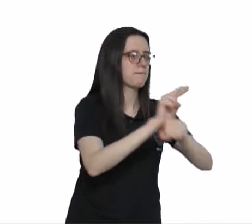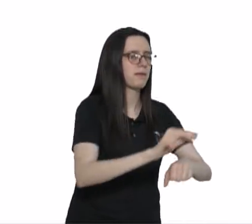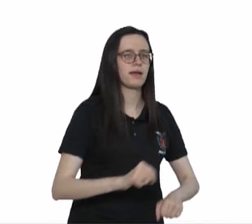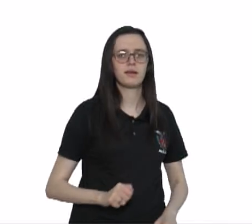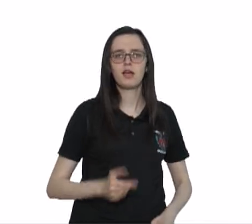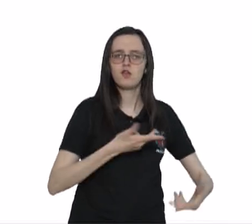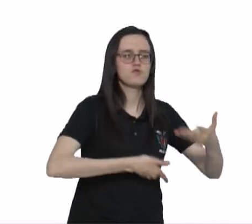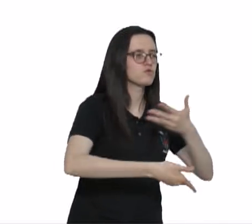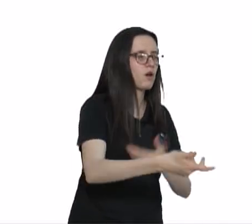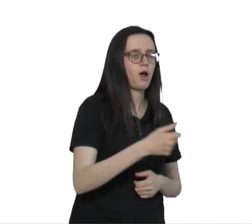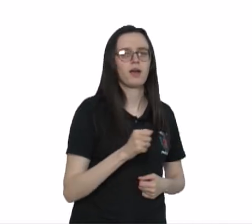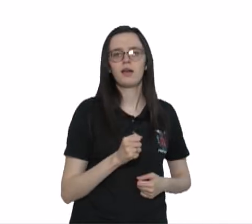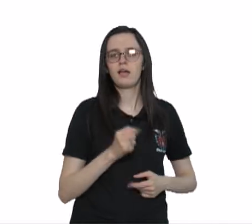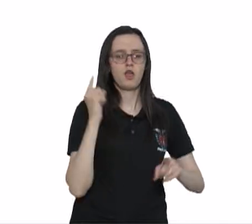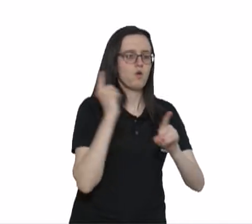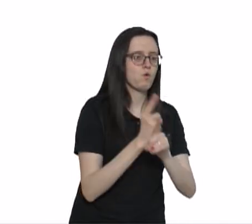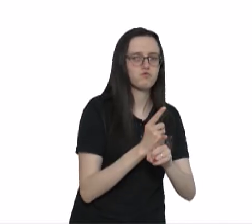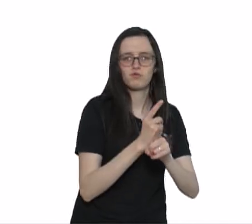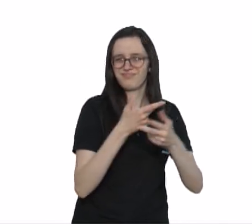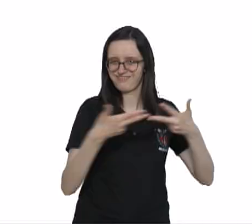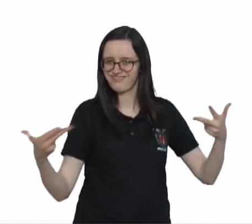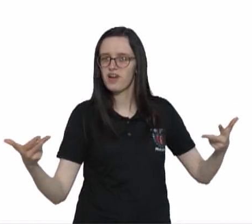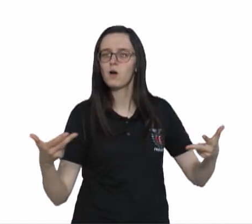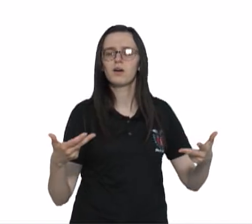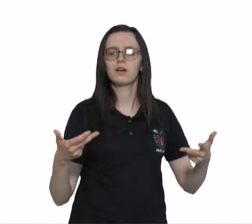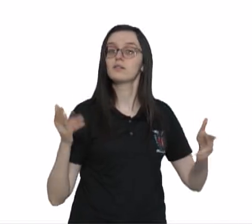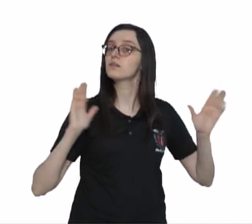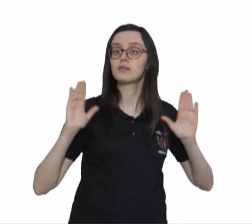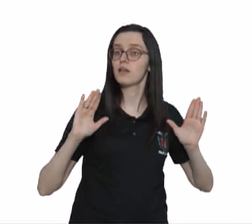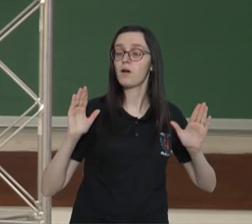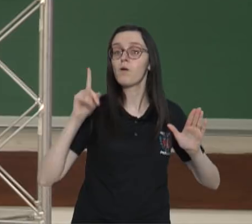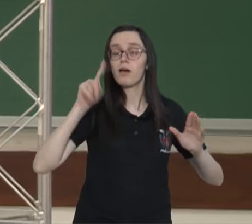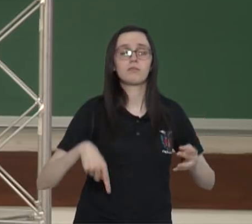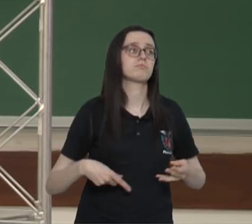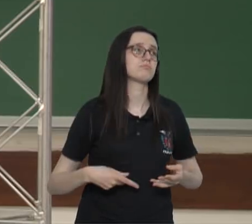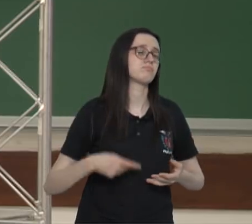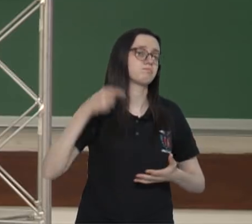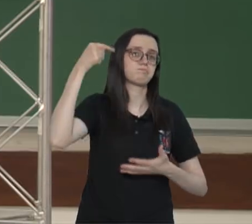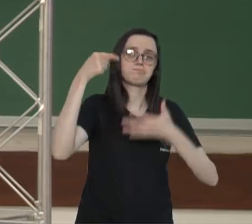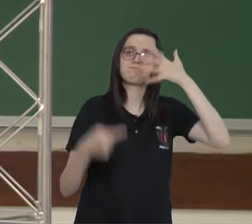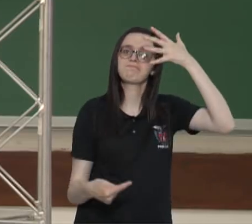é de troca, se ele é de achados e perdidos, enfim, uma infinidade de possibilidades